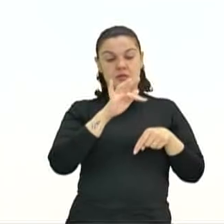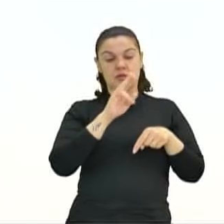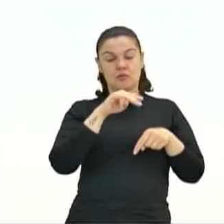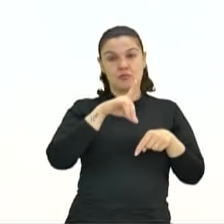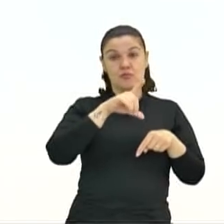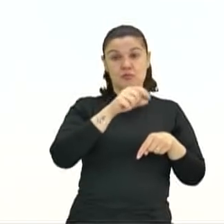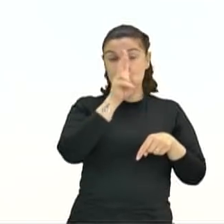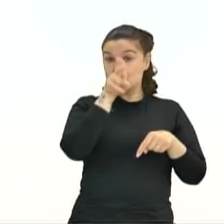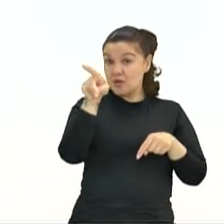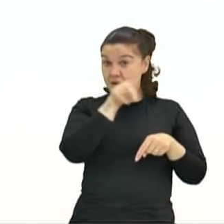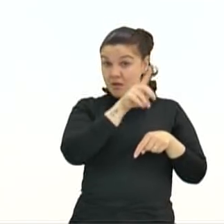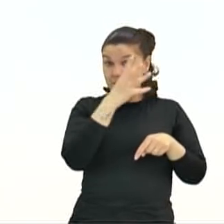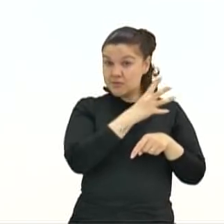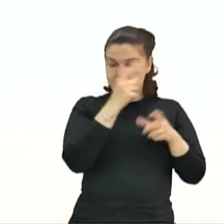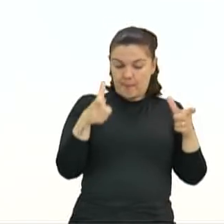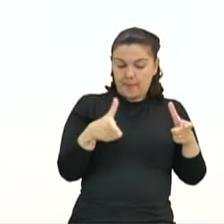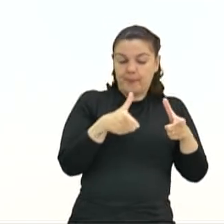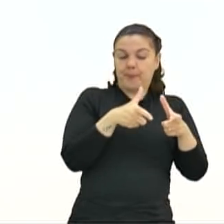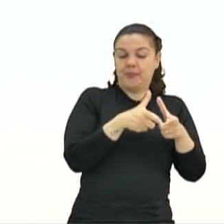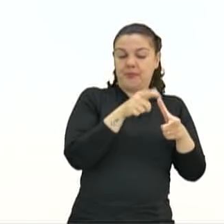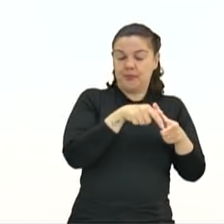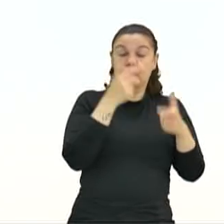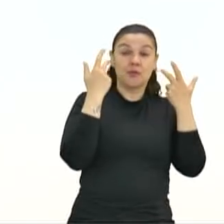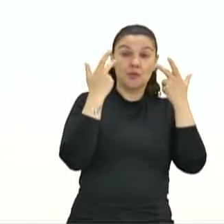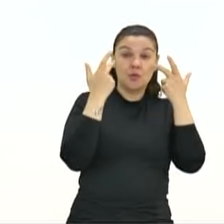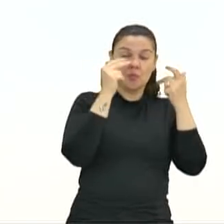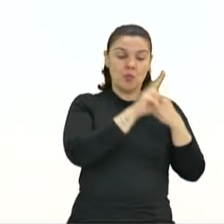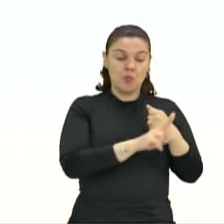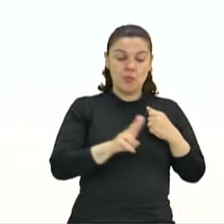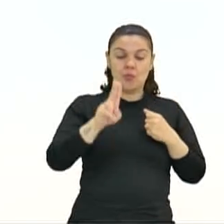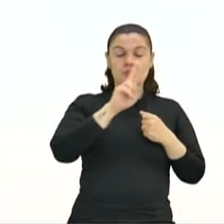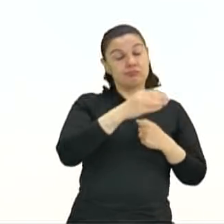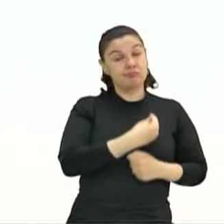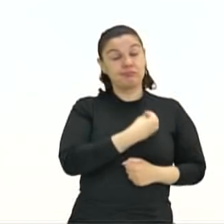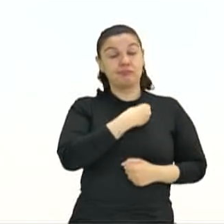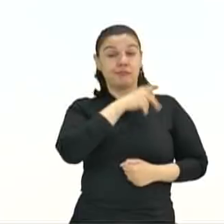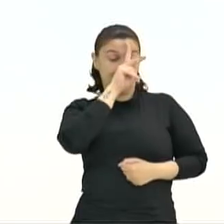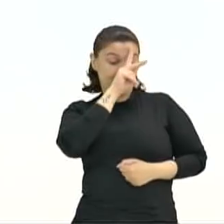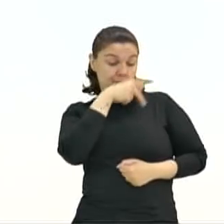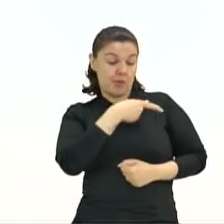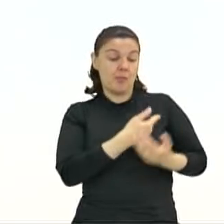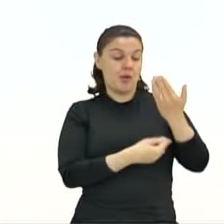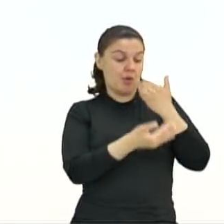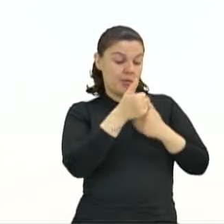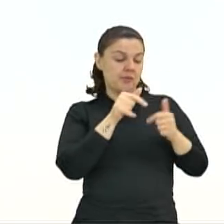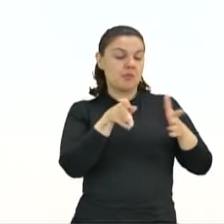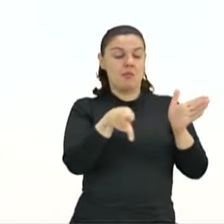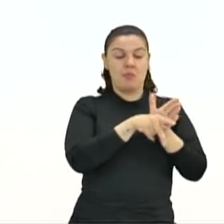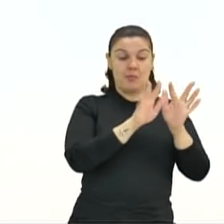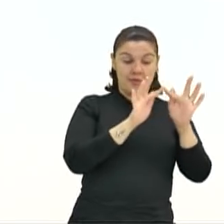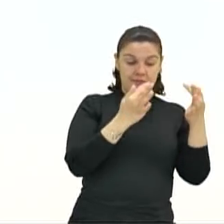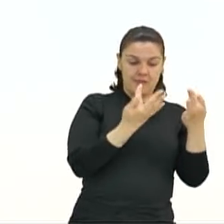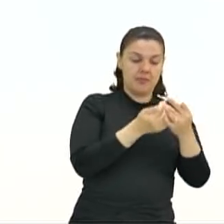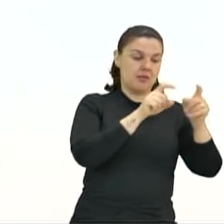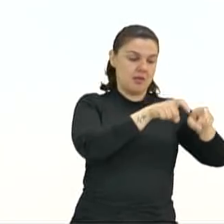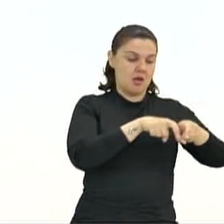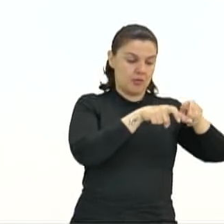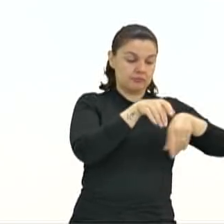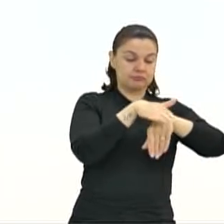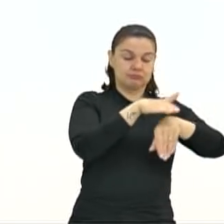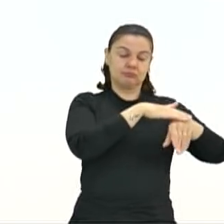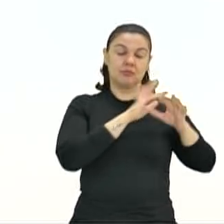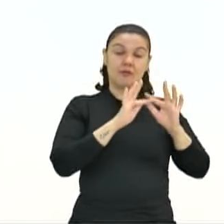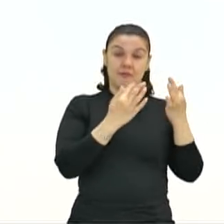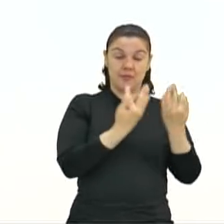mini, pequeno, normalmente usada para cultivo de subsistência, propriedade familiar e abastecimento